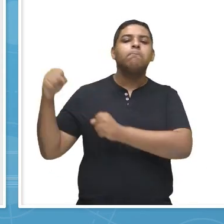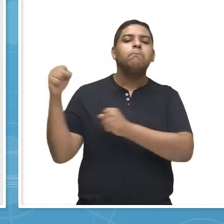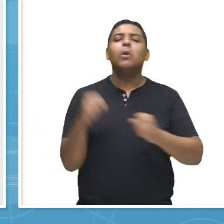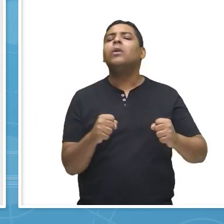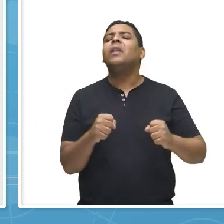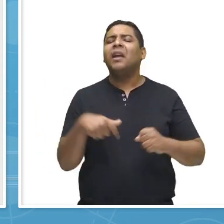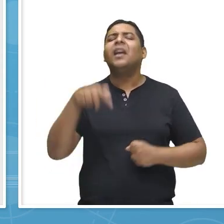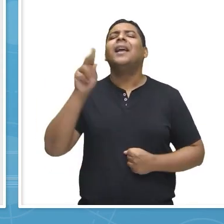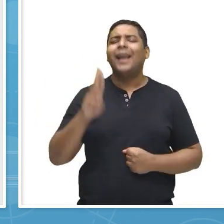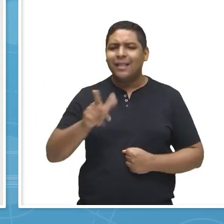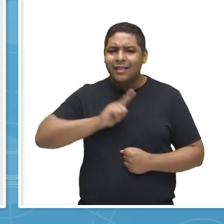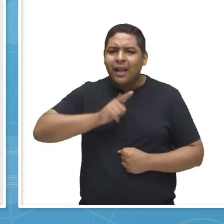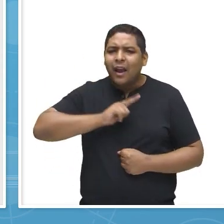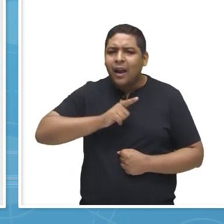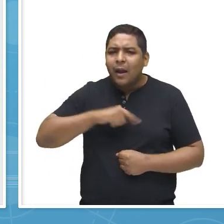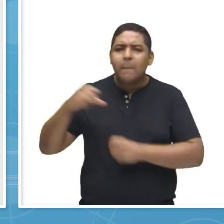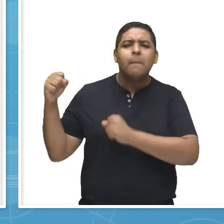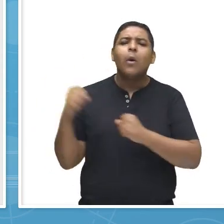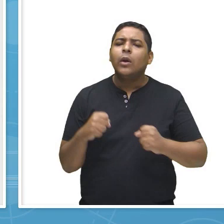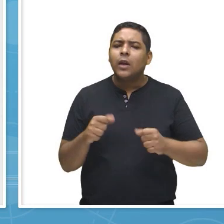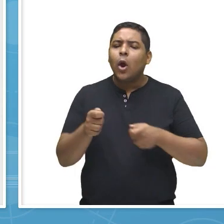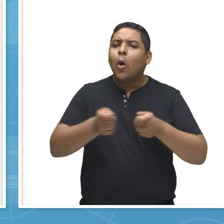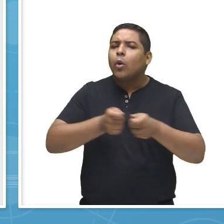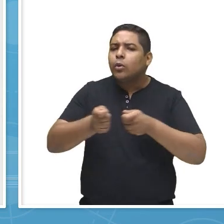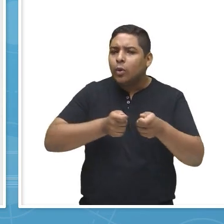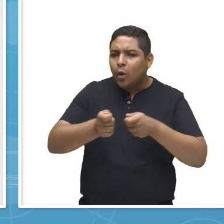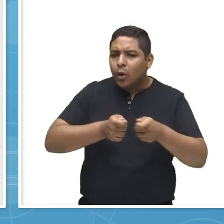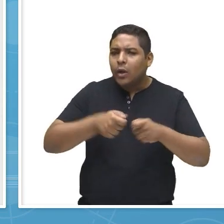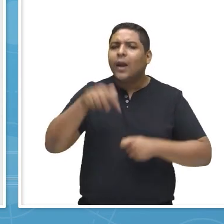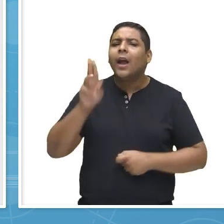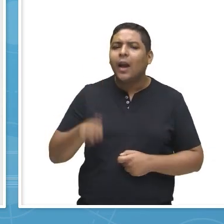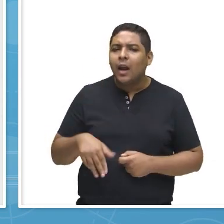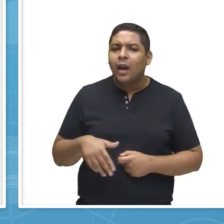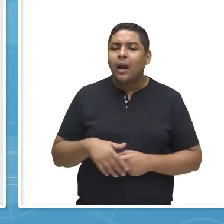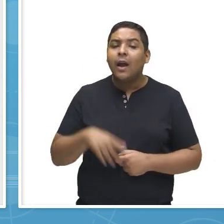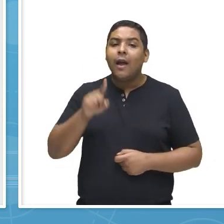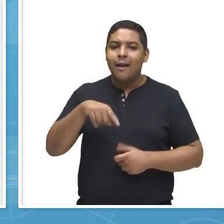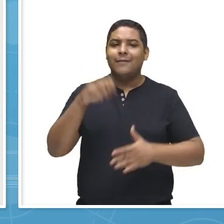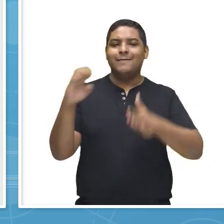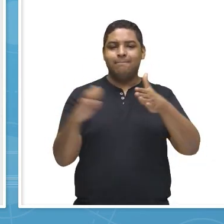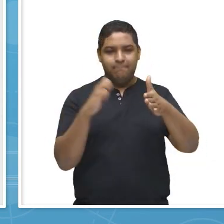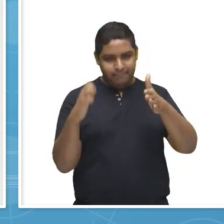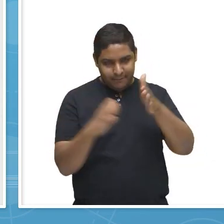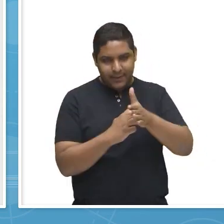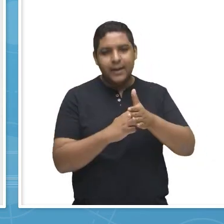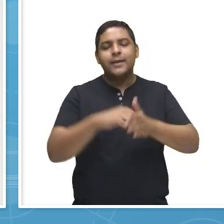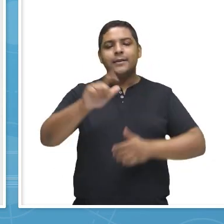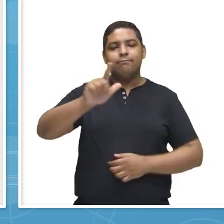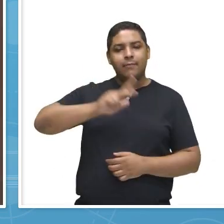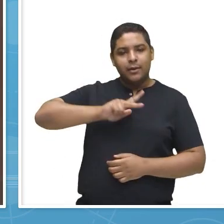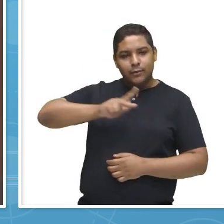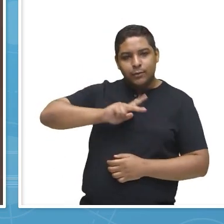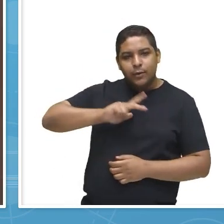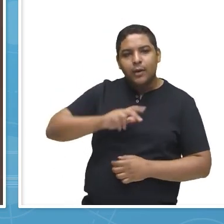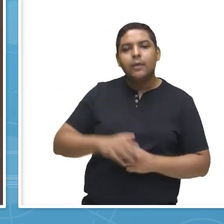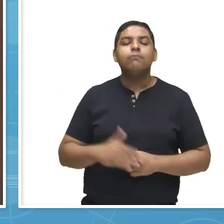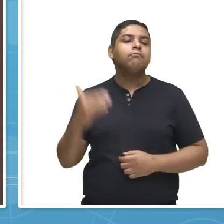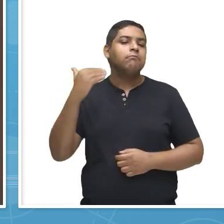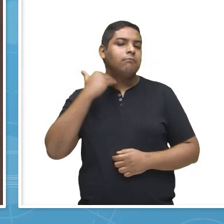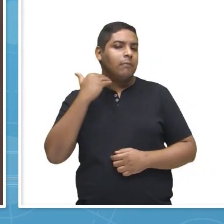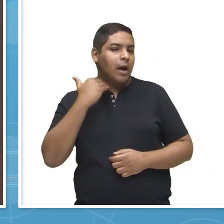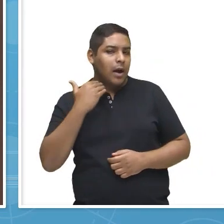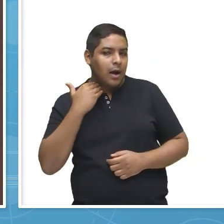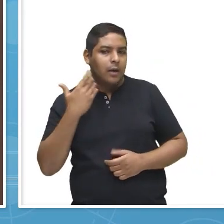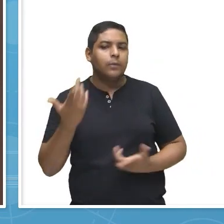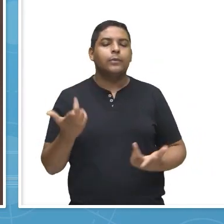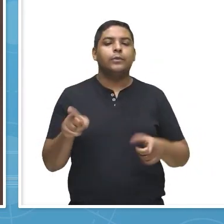poder, quem vai deter o controle, tá? São as empresas privadas, são os